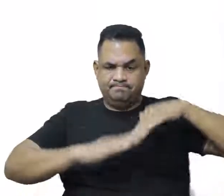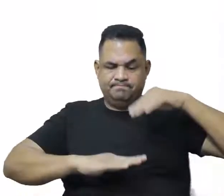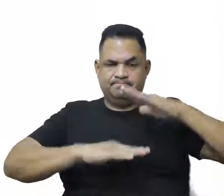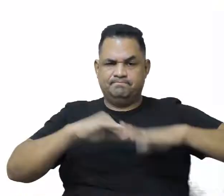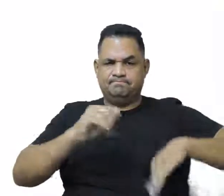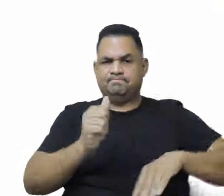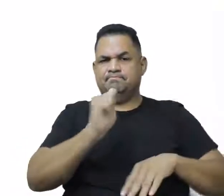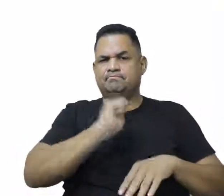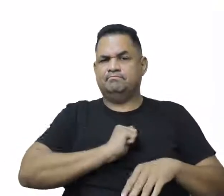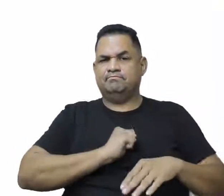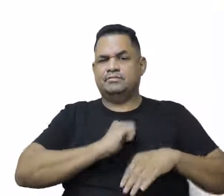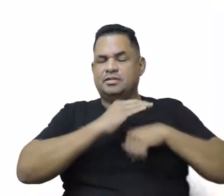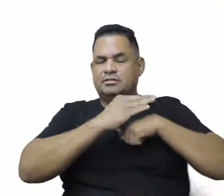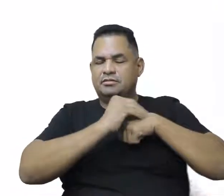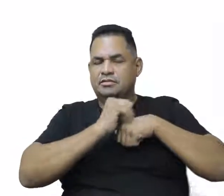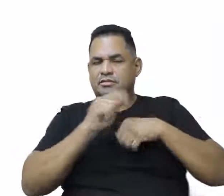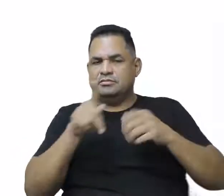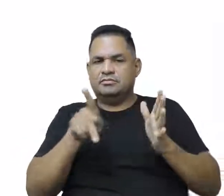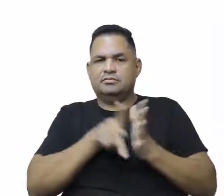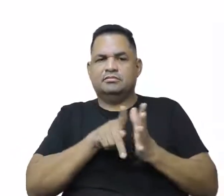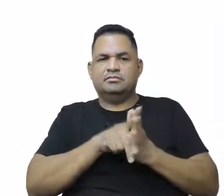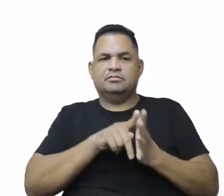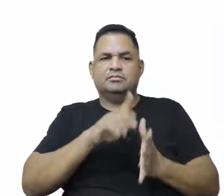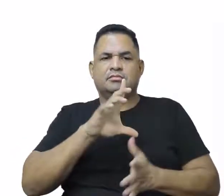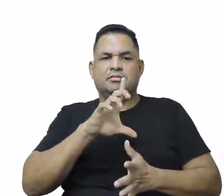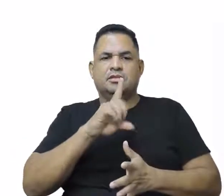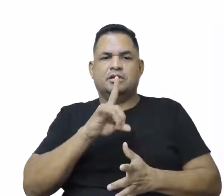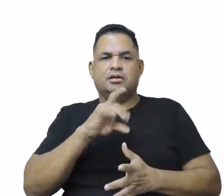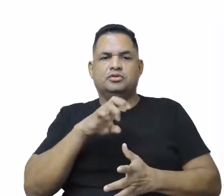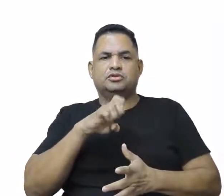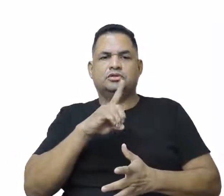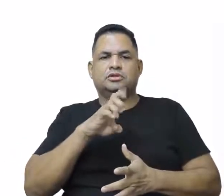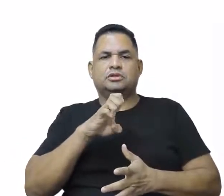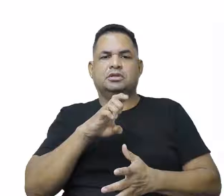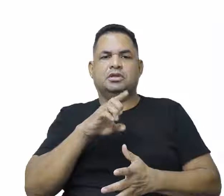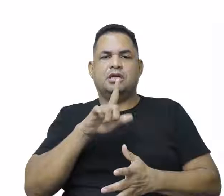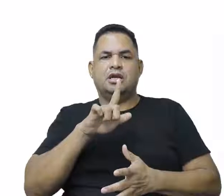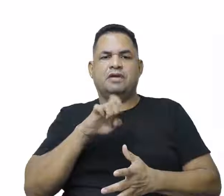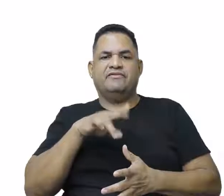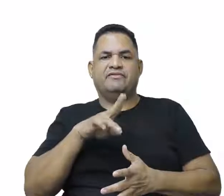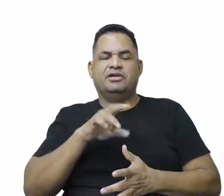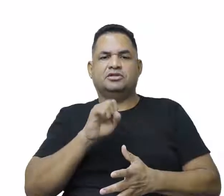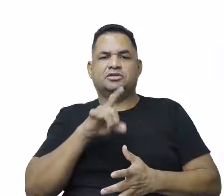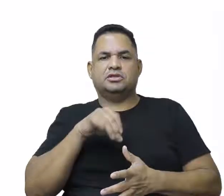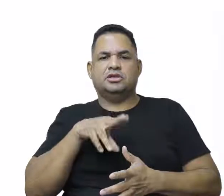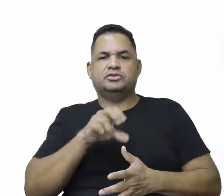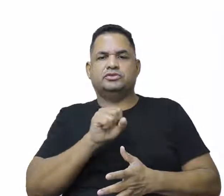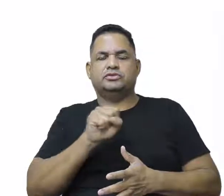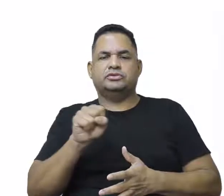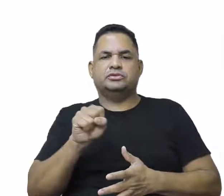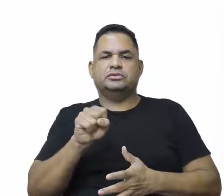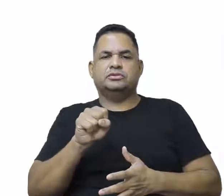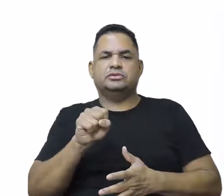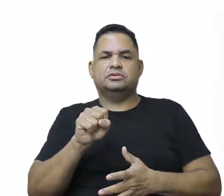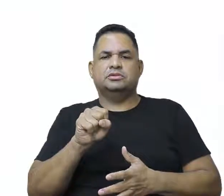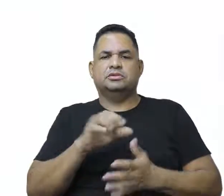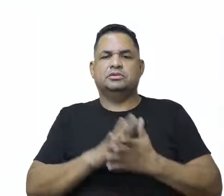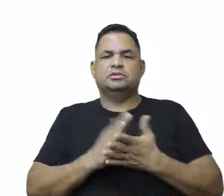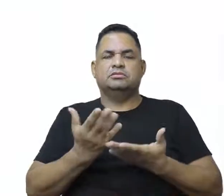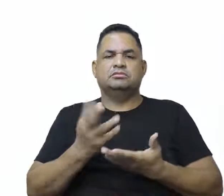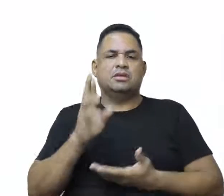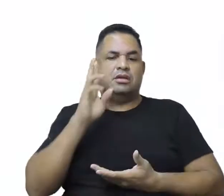carinho particular, que é o Claude Lévi-Strauss. Inclusive, ele já esteve aqui em Rondônia. Não era nem Rondônia na época,